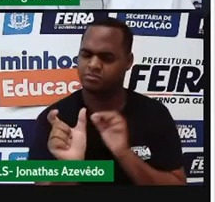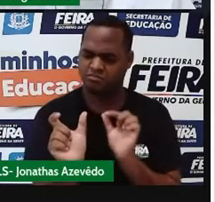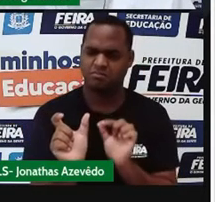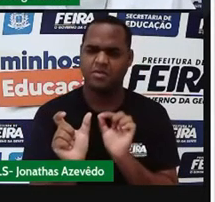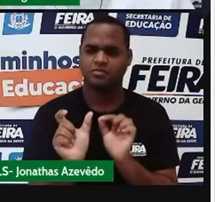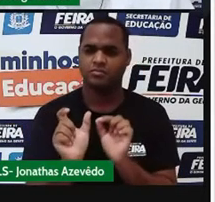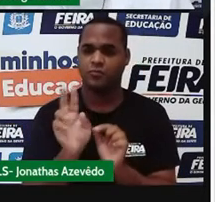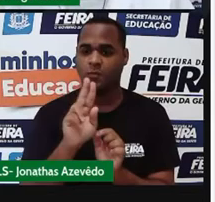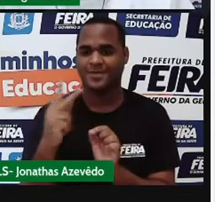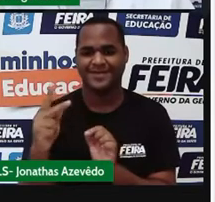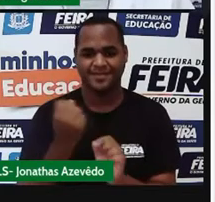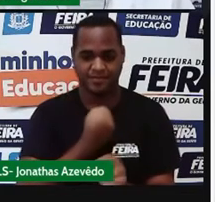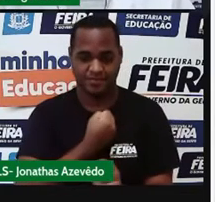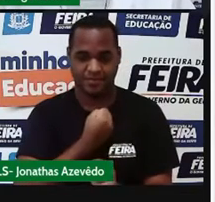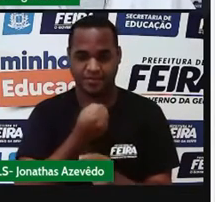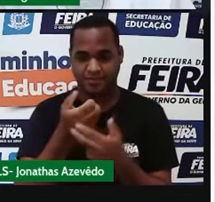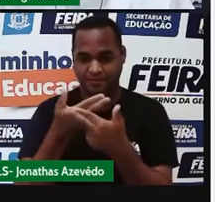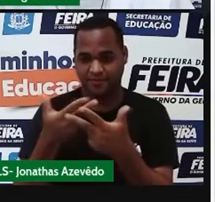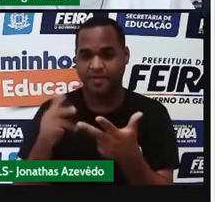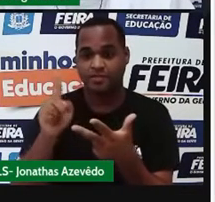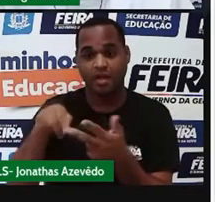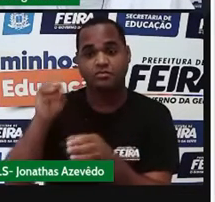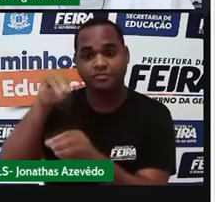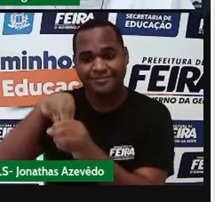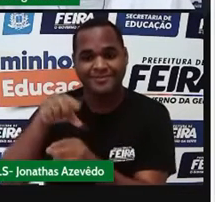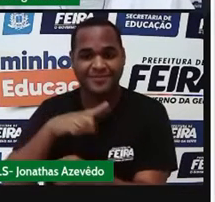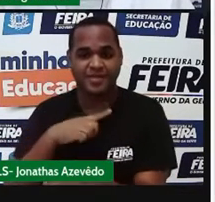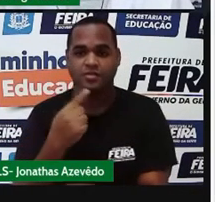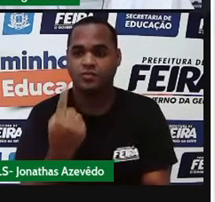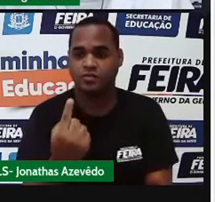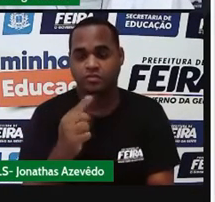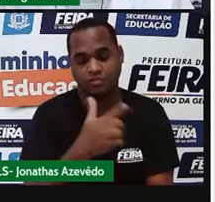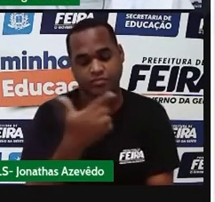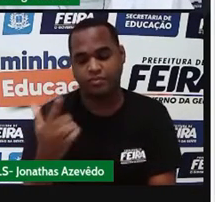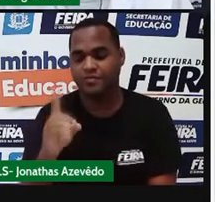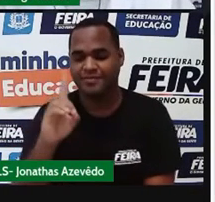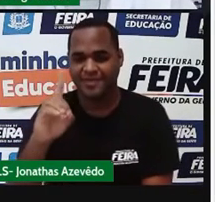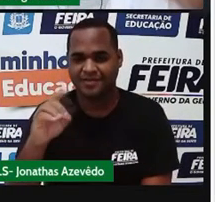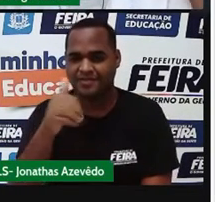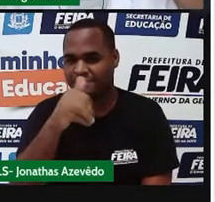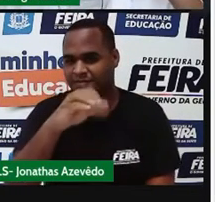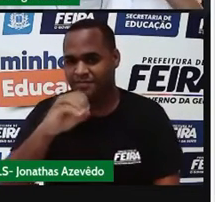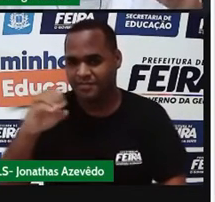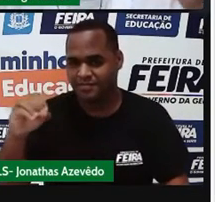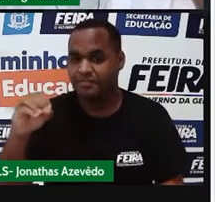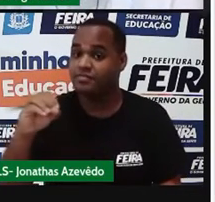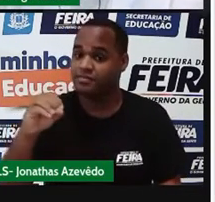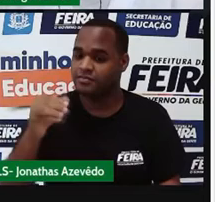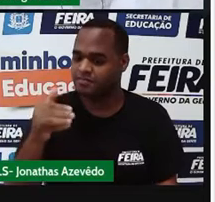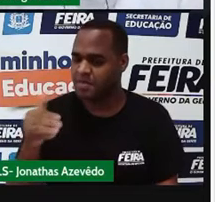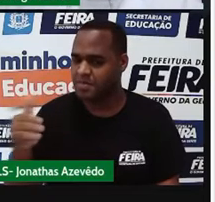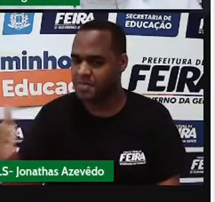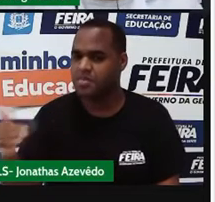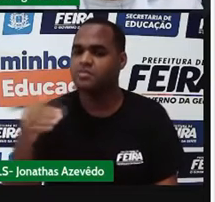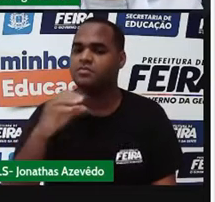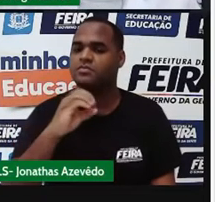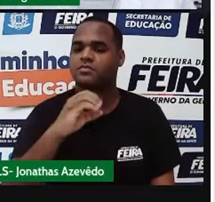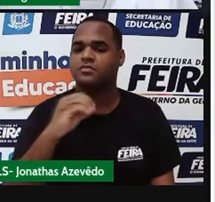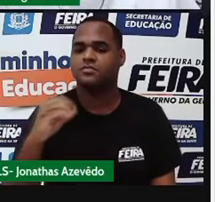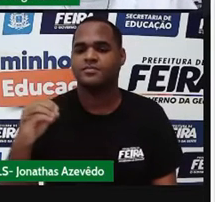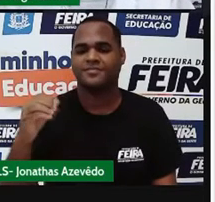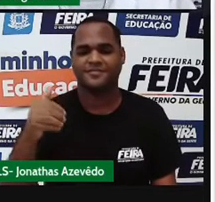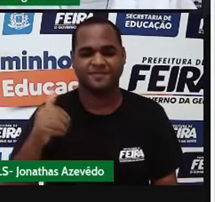nome desse número escrito com o número 1 e do lado direito dele tem 6 zeros mas aí a Google